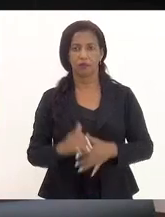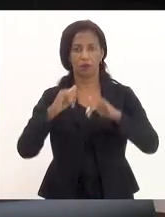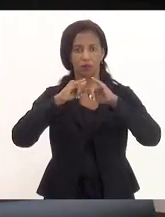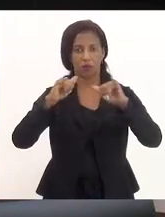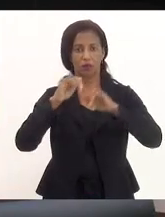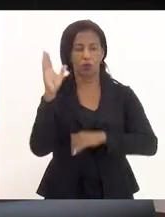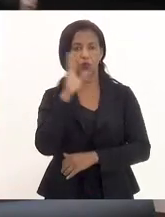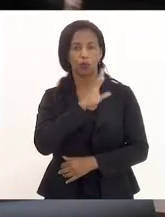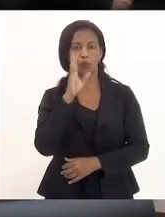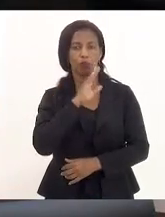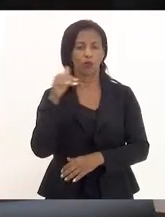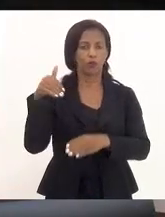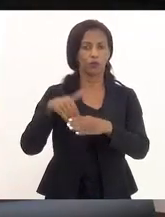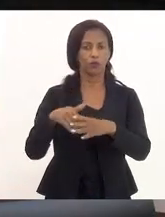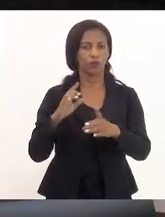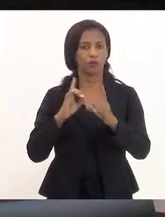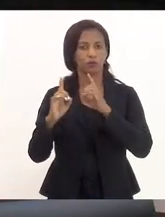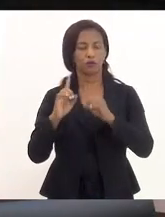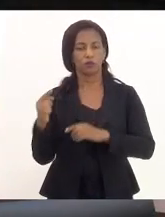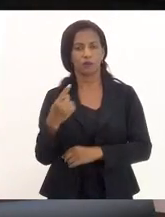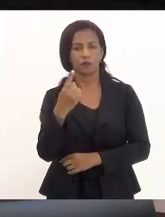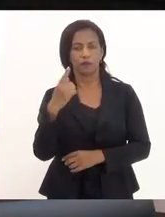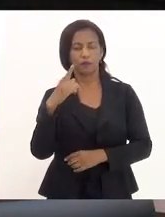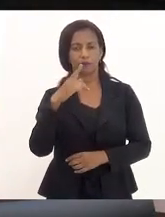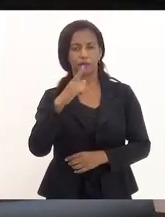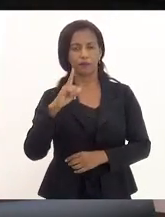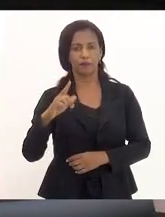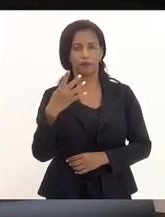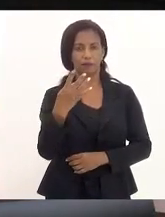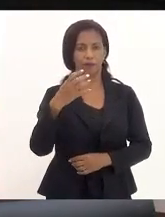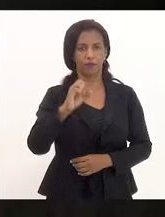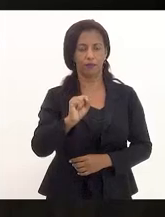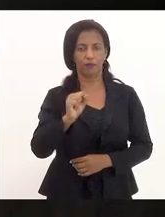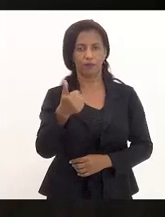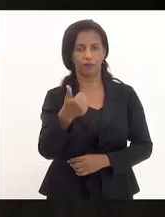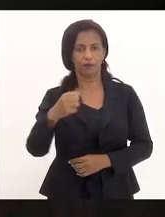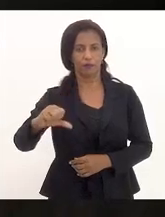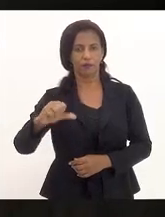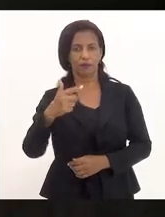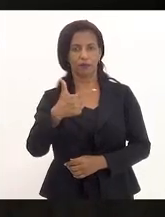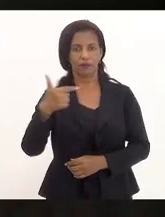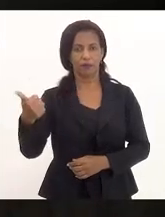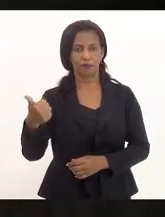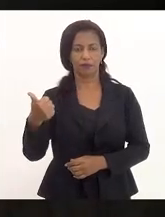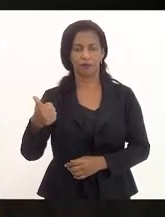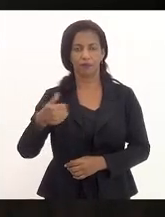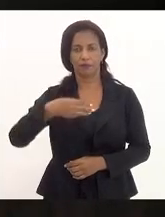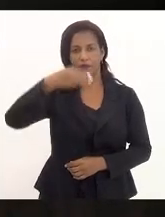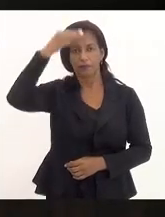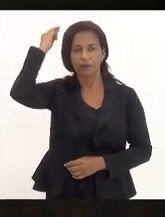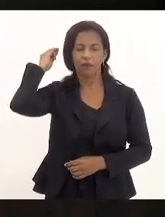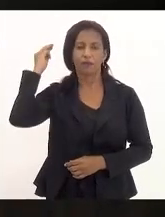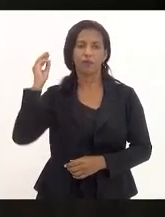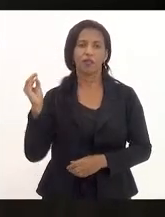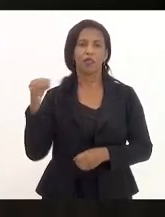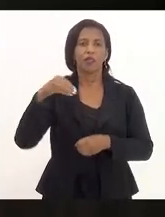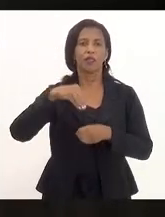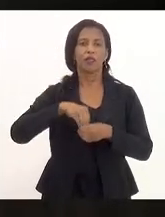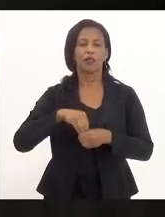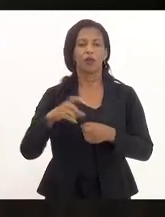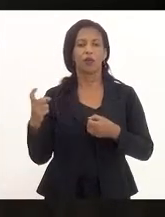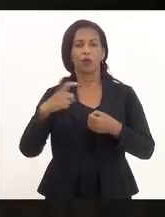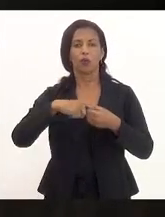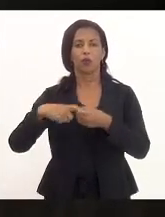Anuncio em regime de urgência, em votação, em discussão única. Projeto de lei 48.19 de 21, de autoria do deputado Márcio Pacheco, que internaliza o